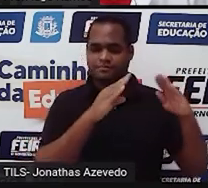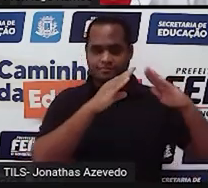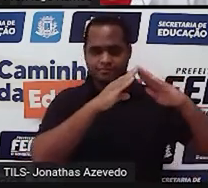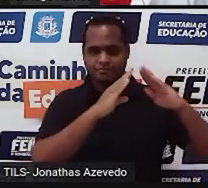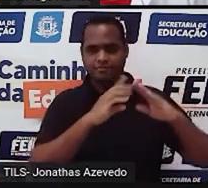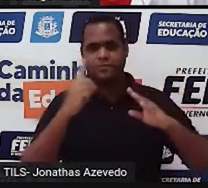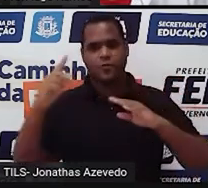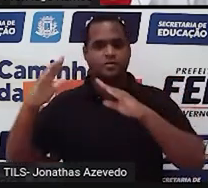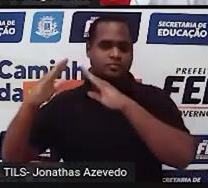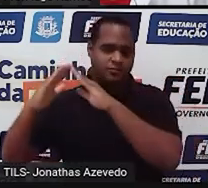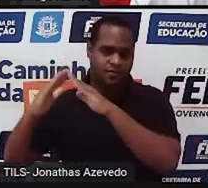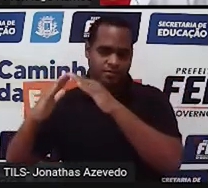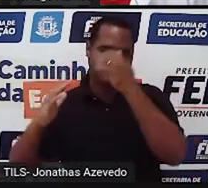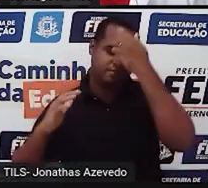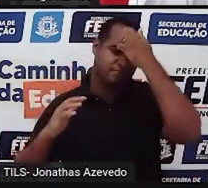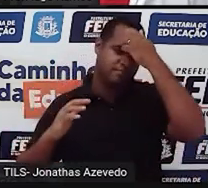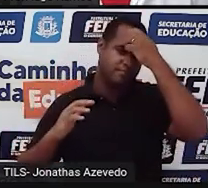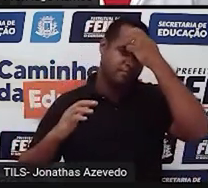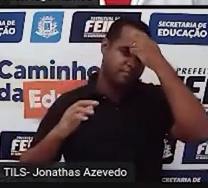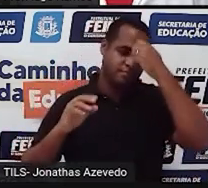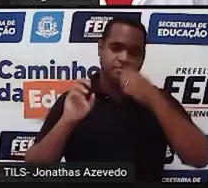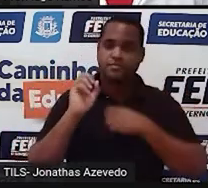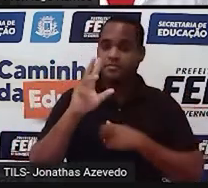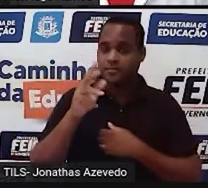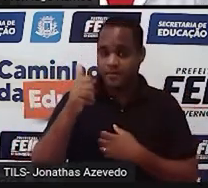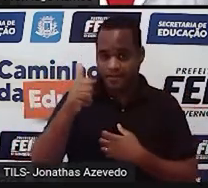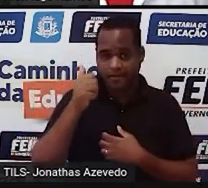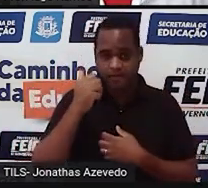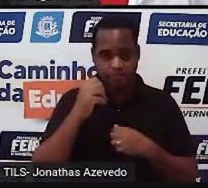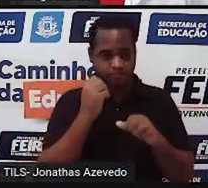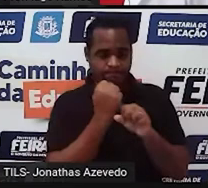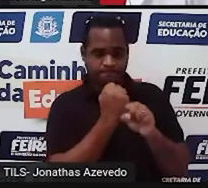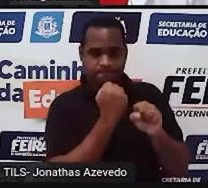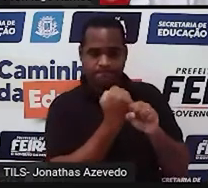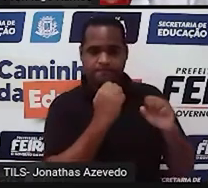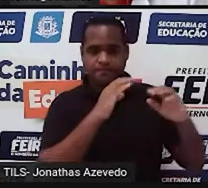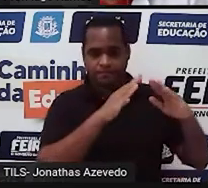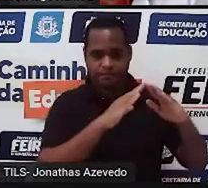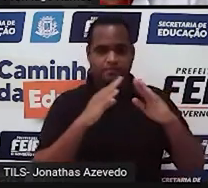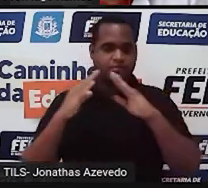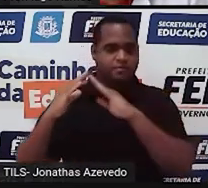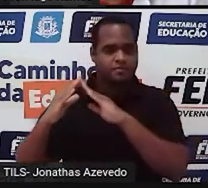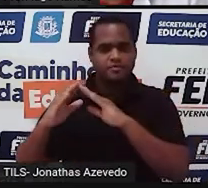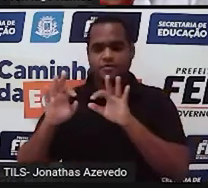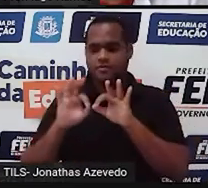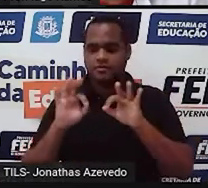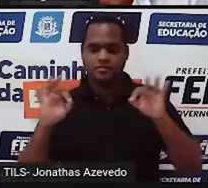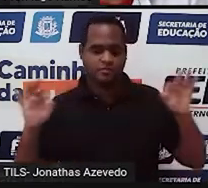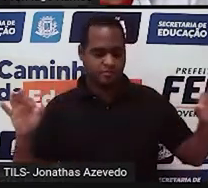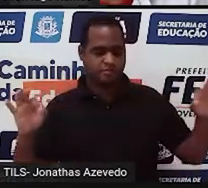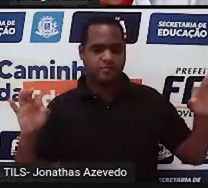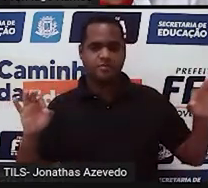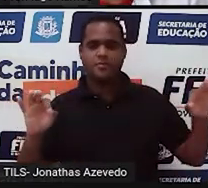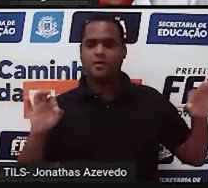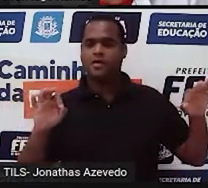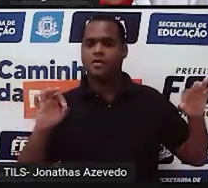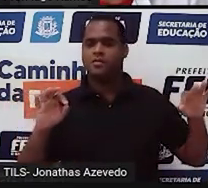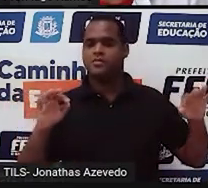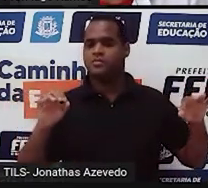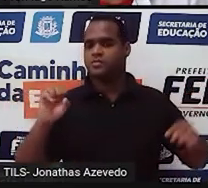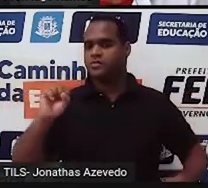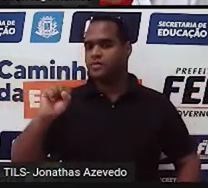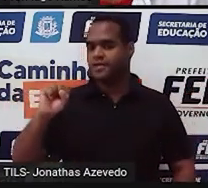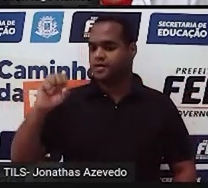e essa aqui é outra casa tá bom então foi construído essas casas aí e a distância de uma para outra à distância dessa